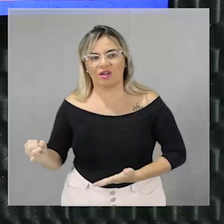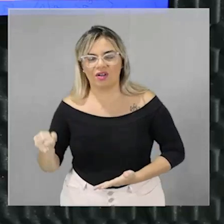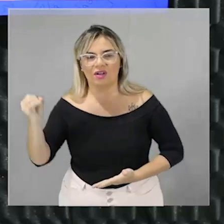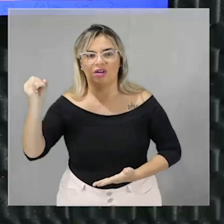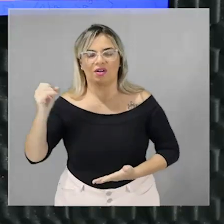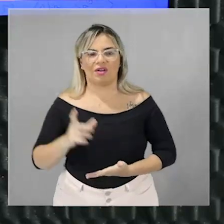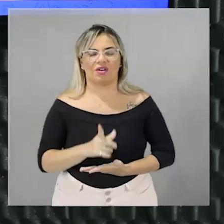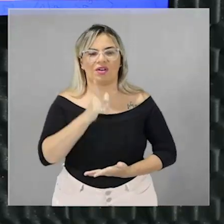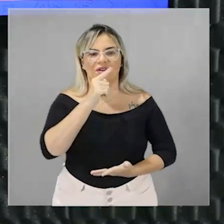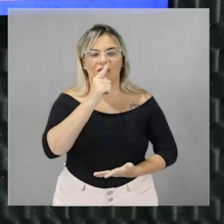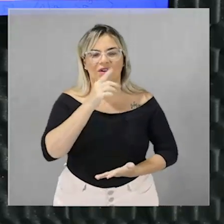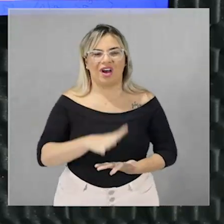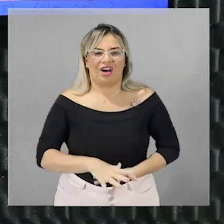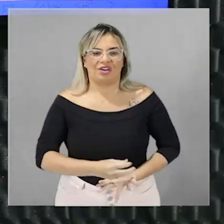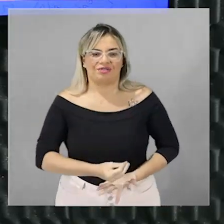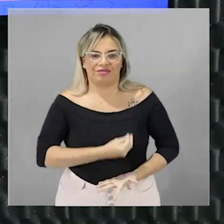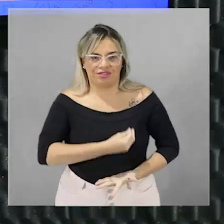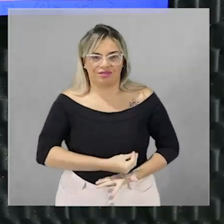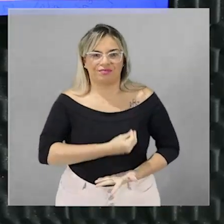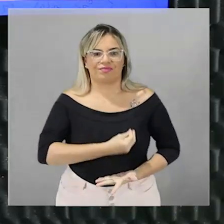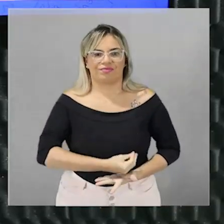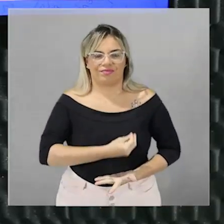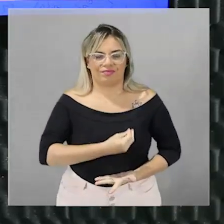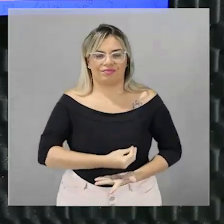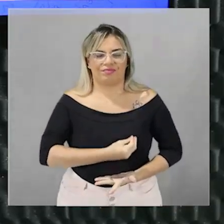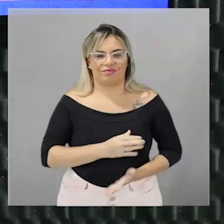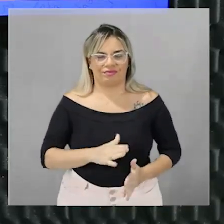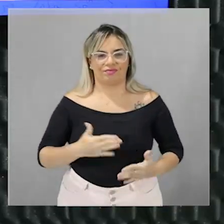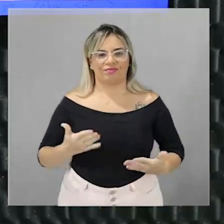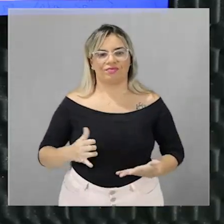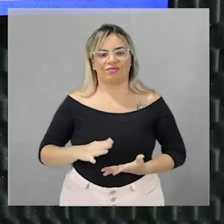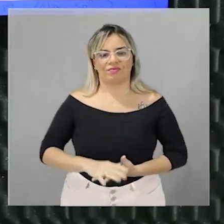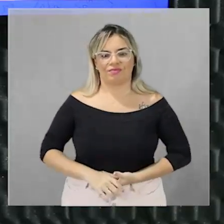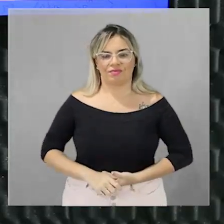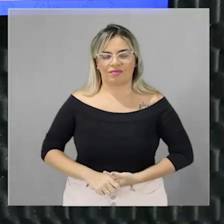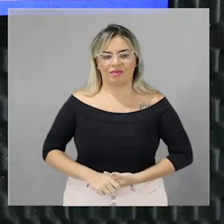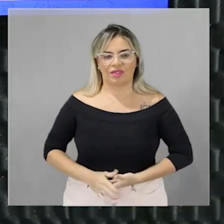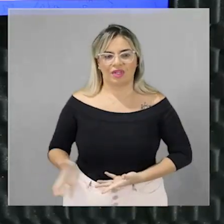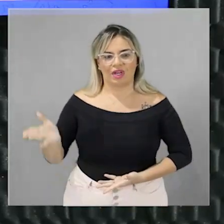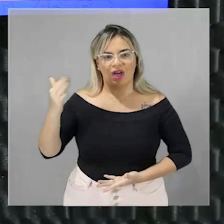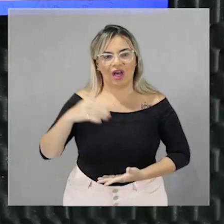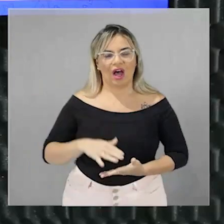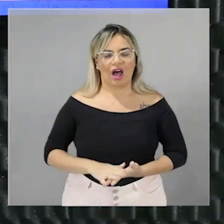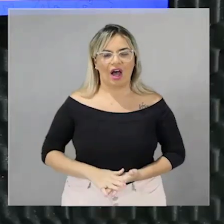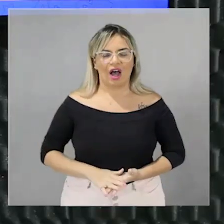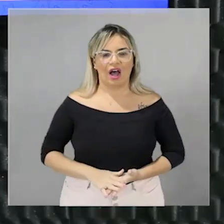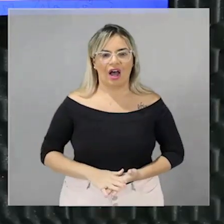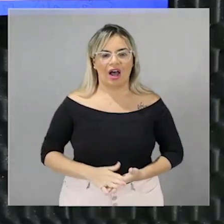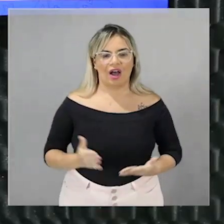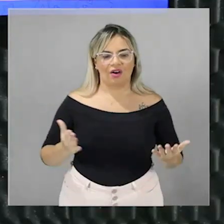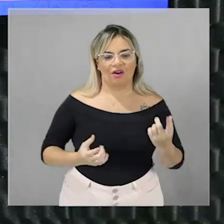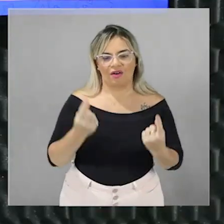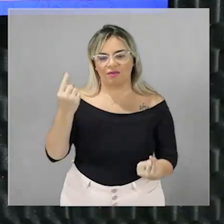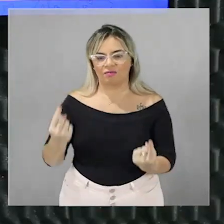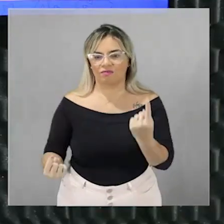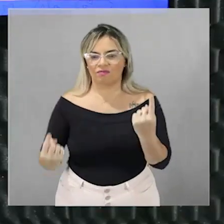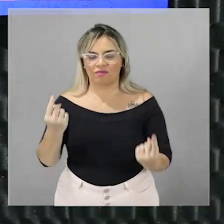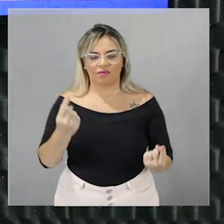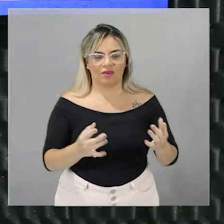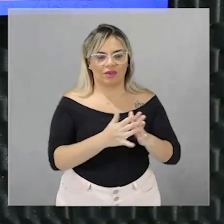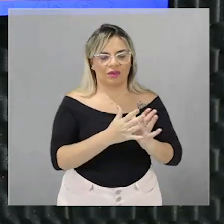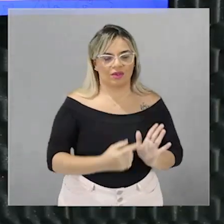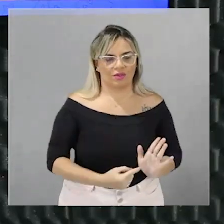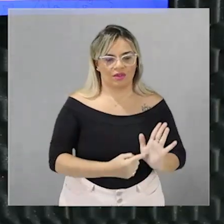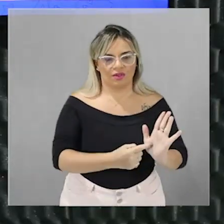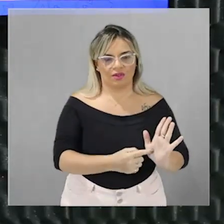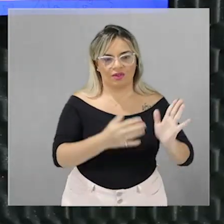água para a vida, galera, tá certo? Importância para a vida. E vamos analisar o gráfico aí. Olha o que o gráfico te mostra,